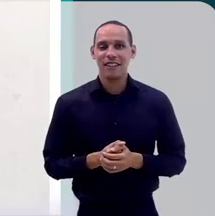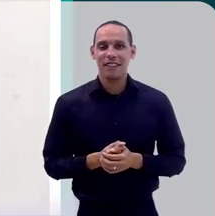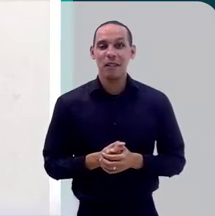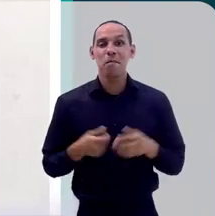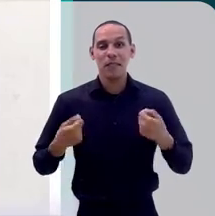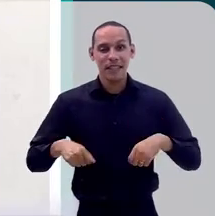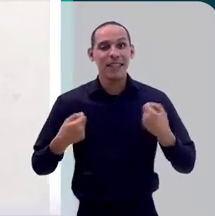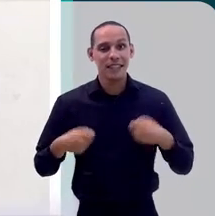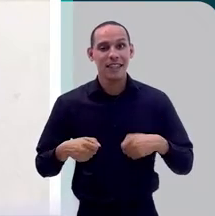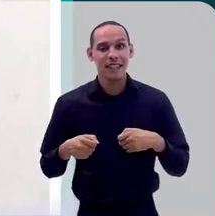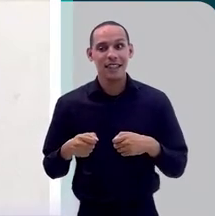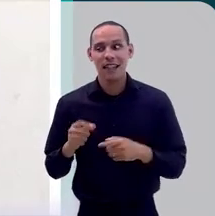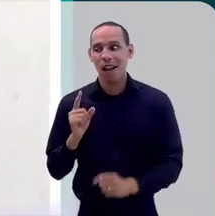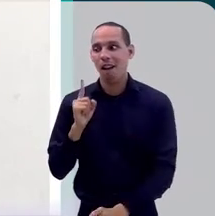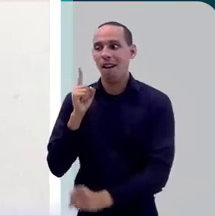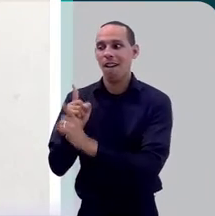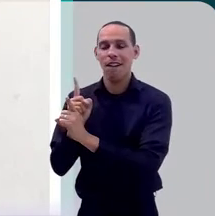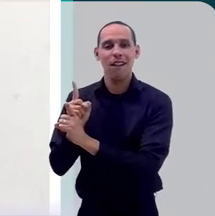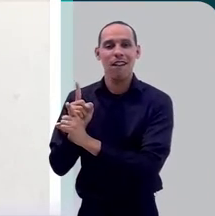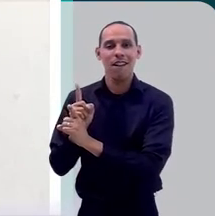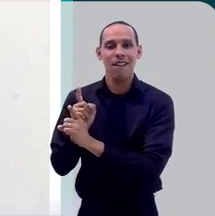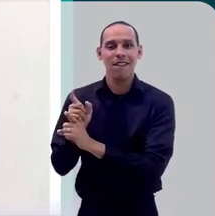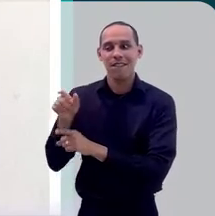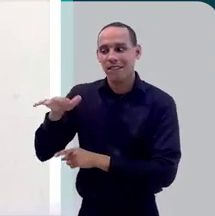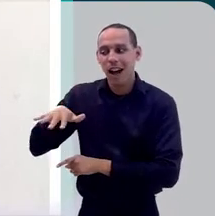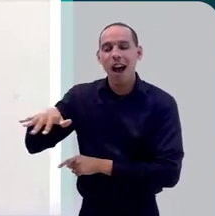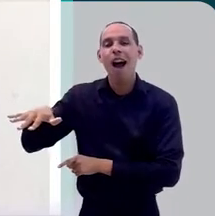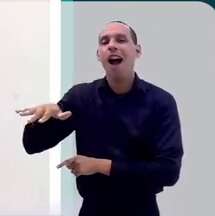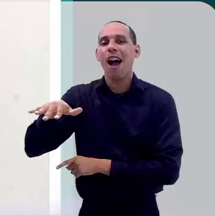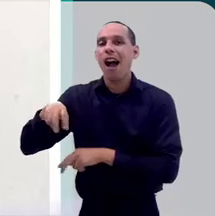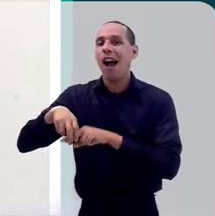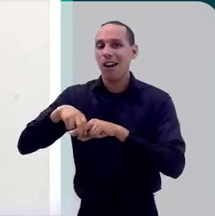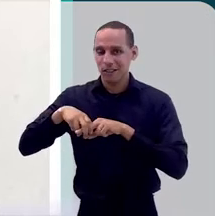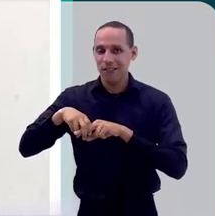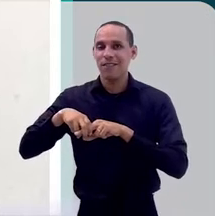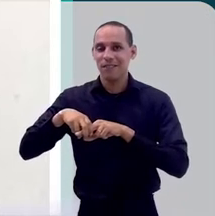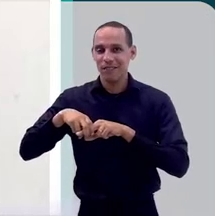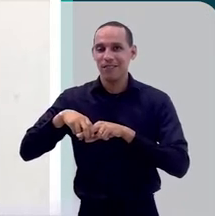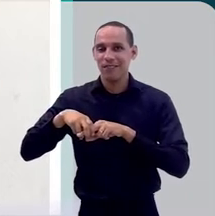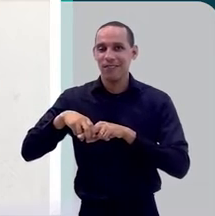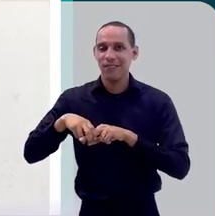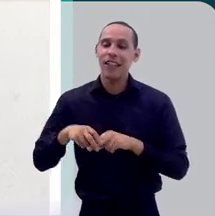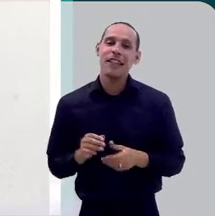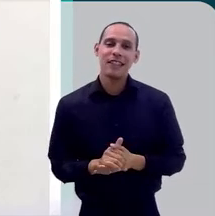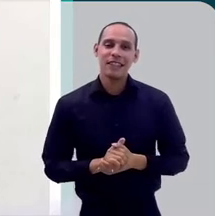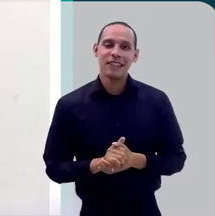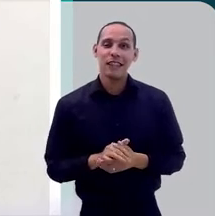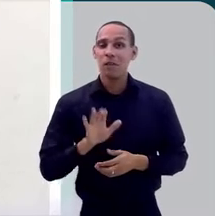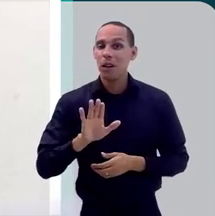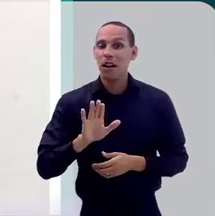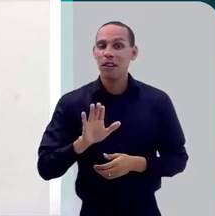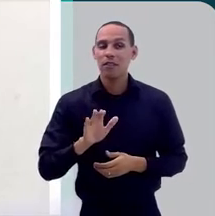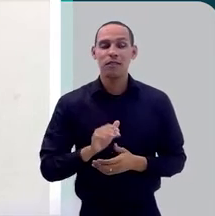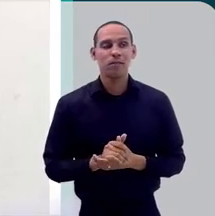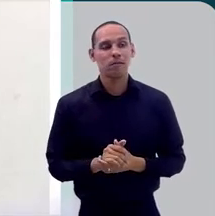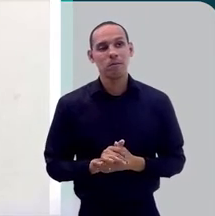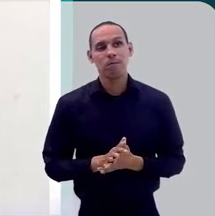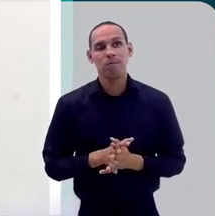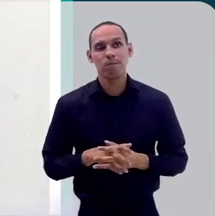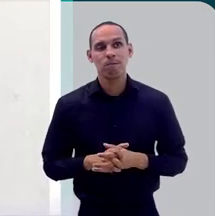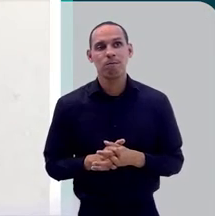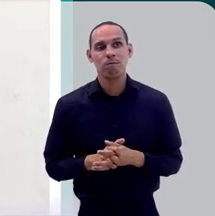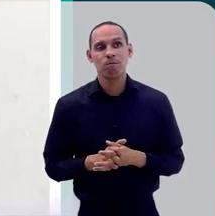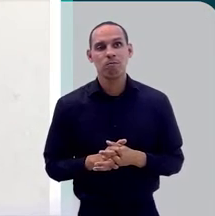dessa necessidade de constatar o nexo causal, né? Que é uma coisa que, para qualquer